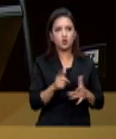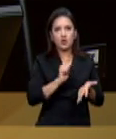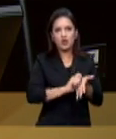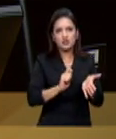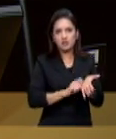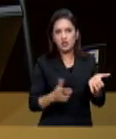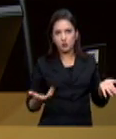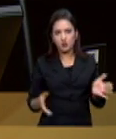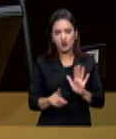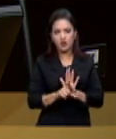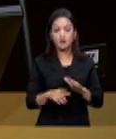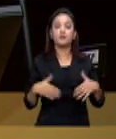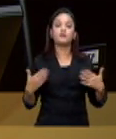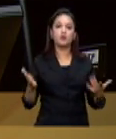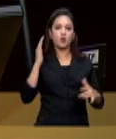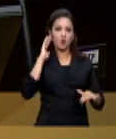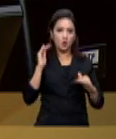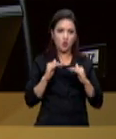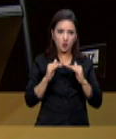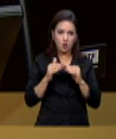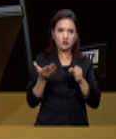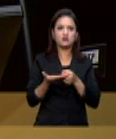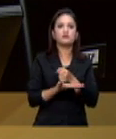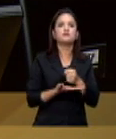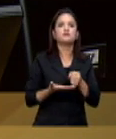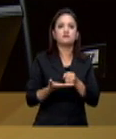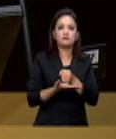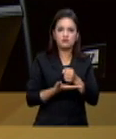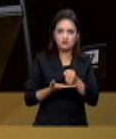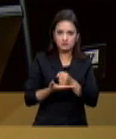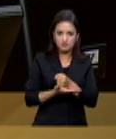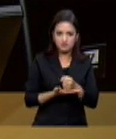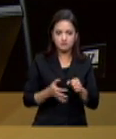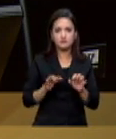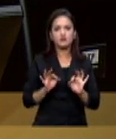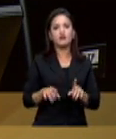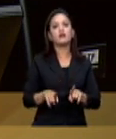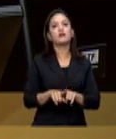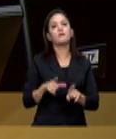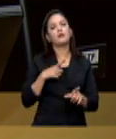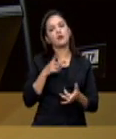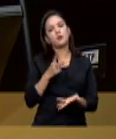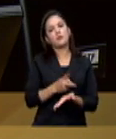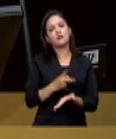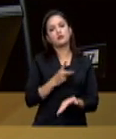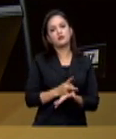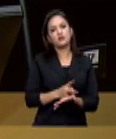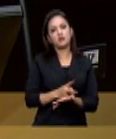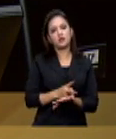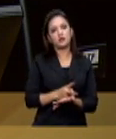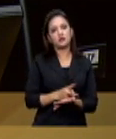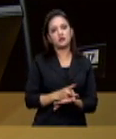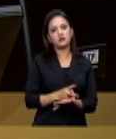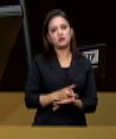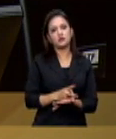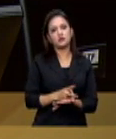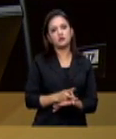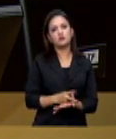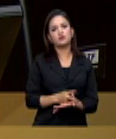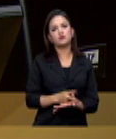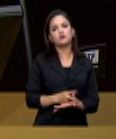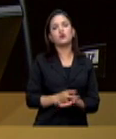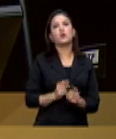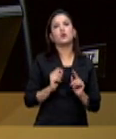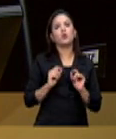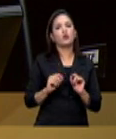fundamentos, que são os mesmos do voto que preparei, e mantenho, em princípio, a parte dispositiva no sentido